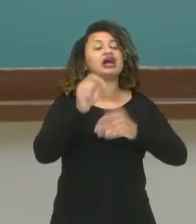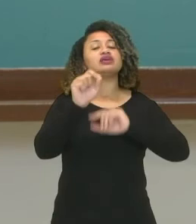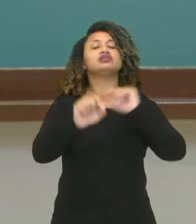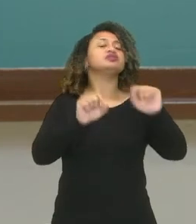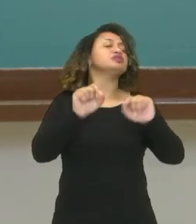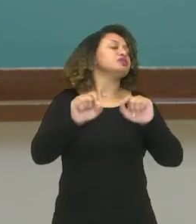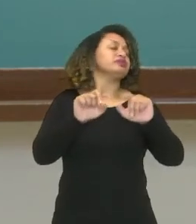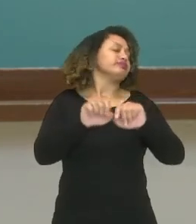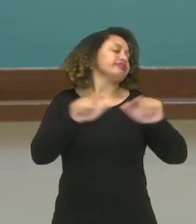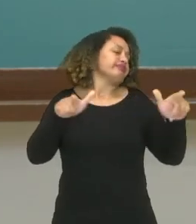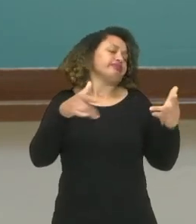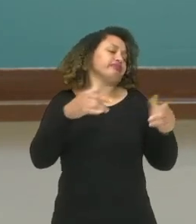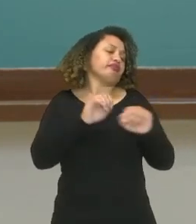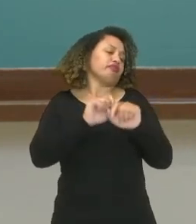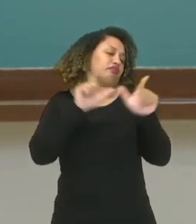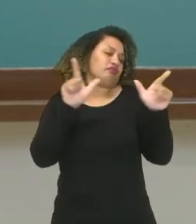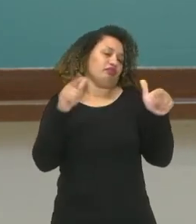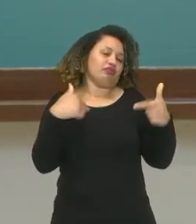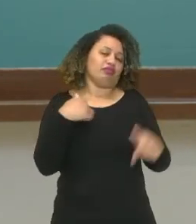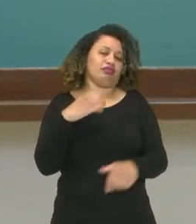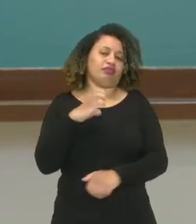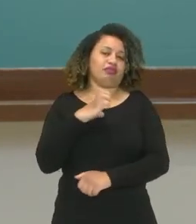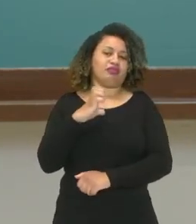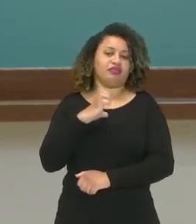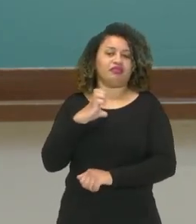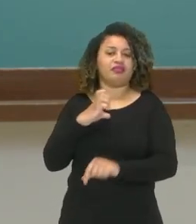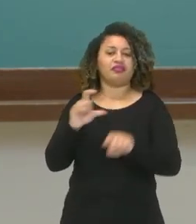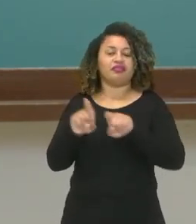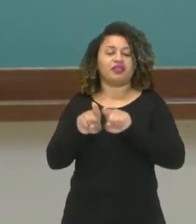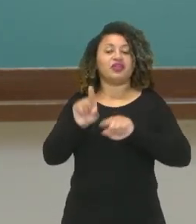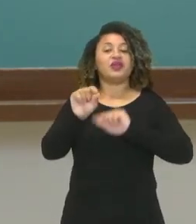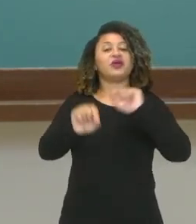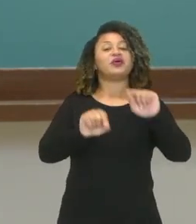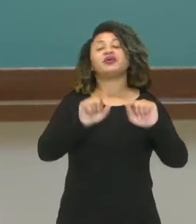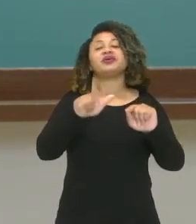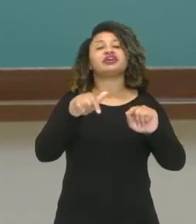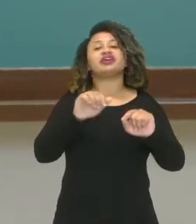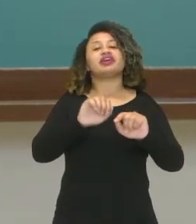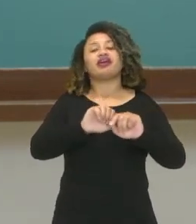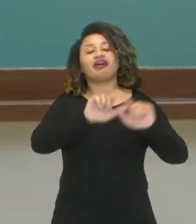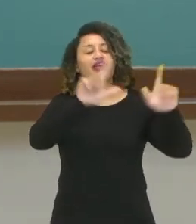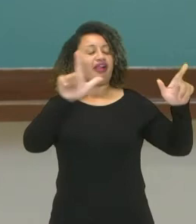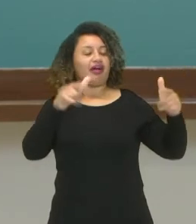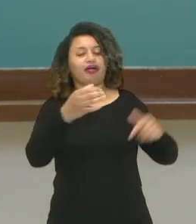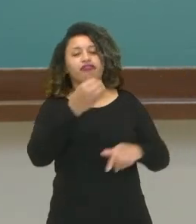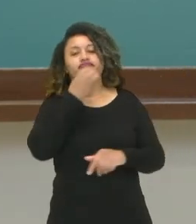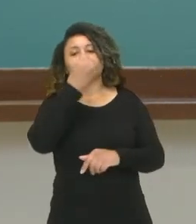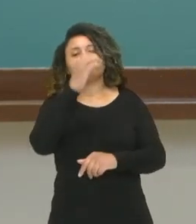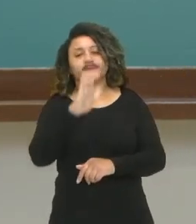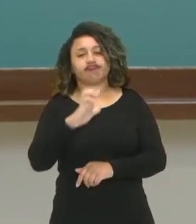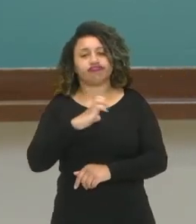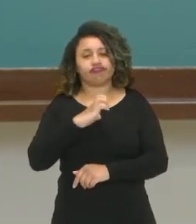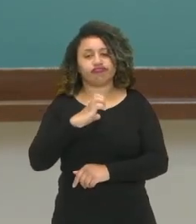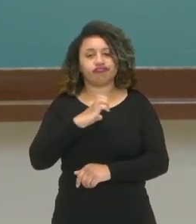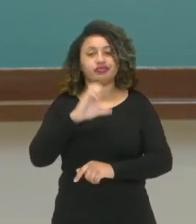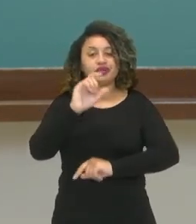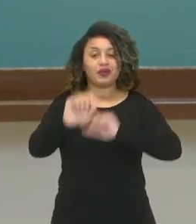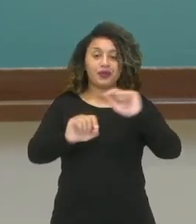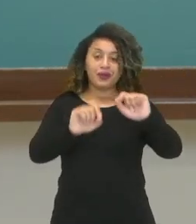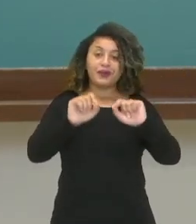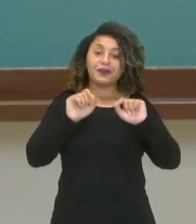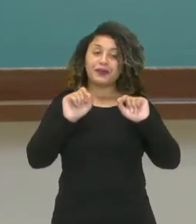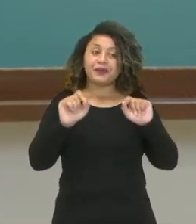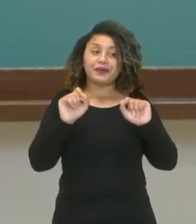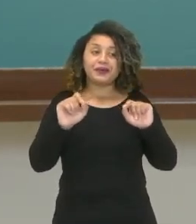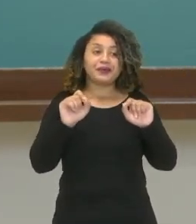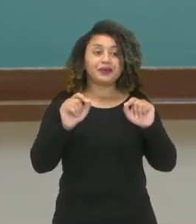o quê? Lógica e ética. O que, que é uma constatação lógica e ética? A validade é